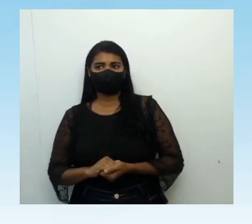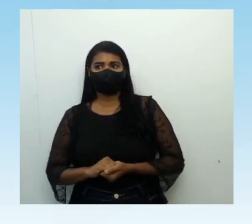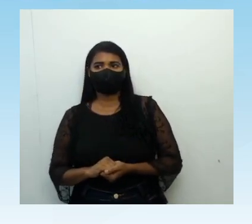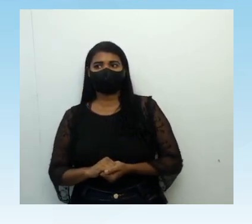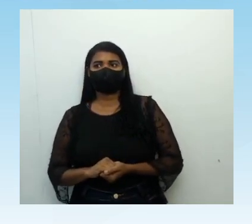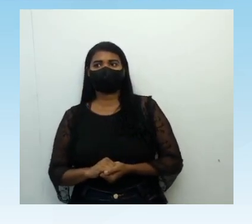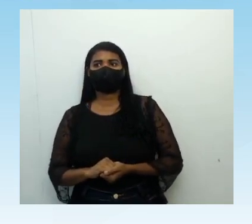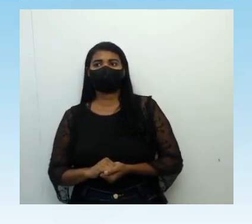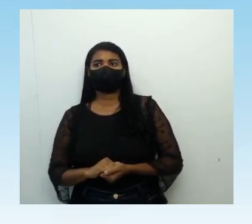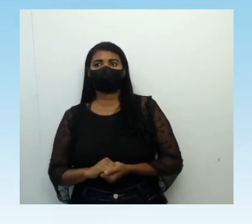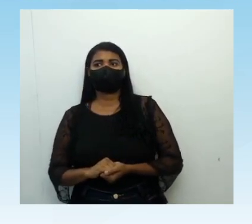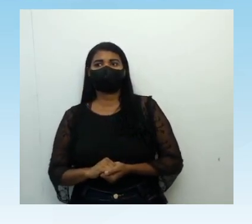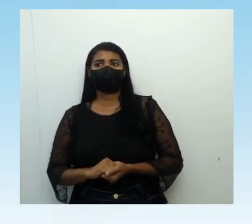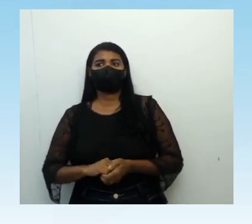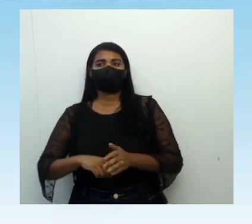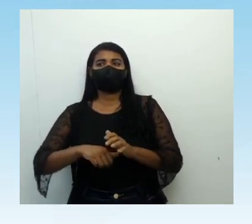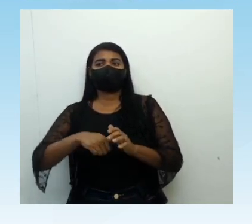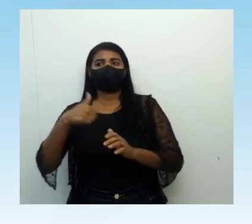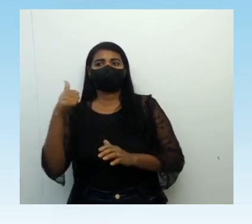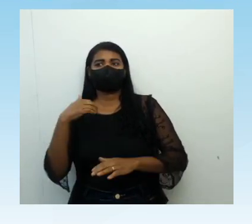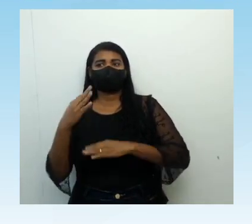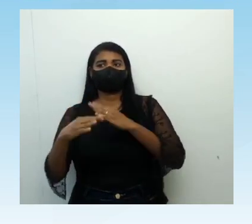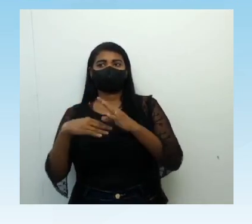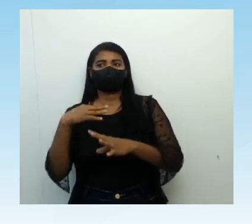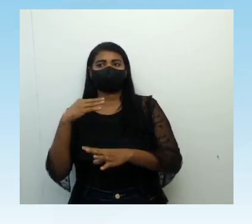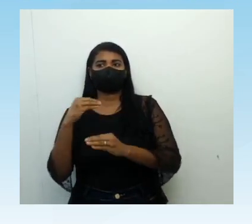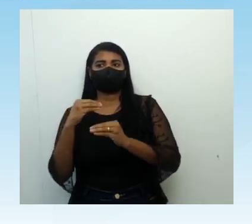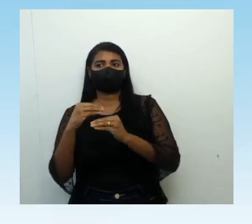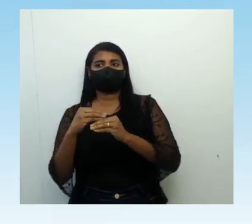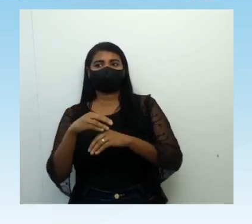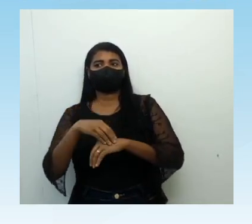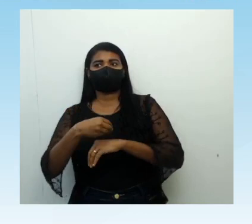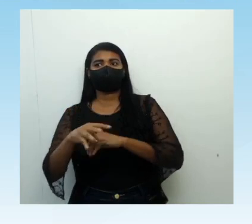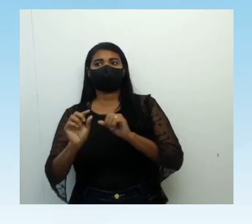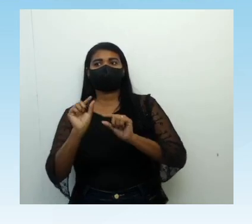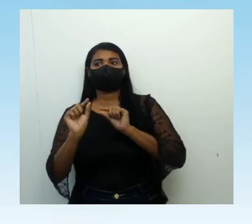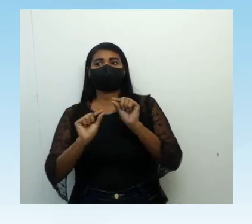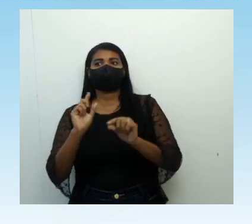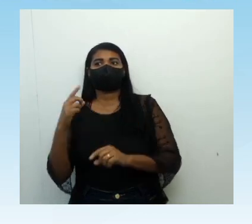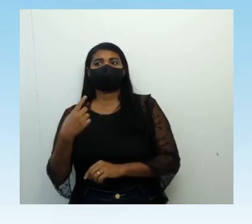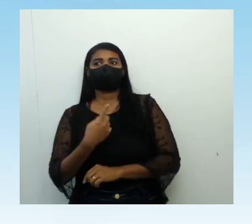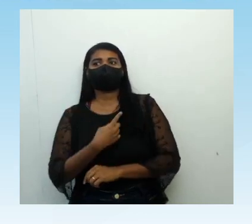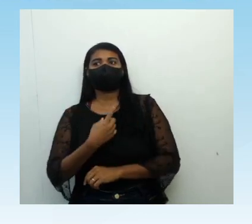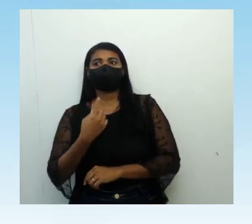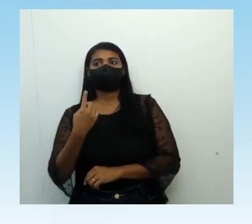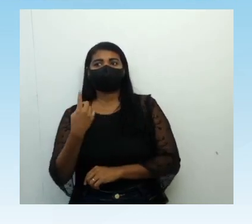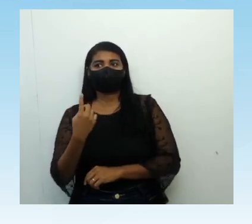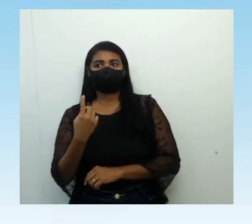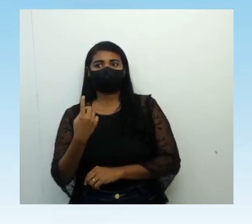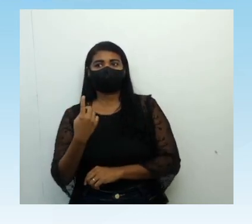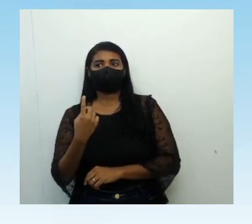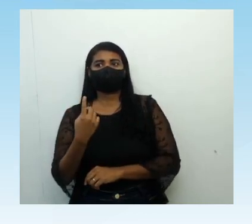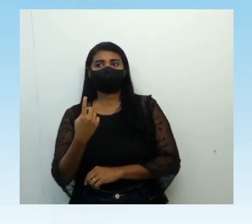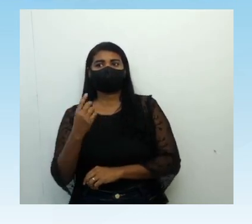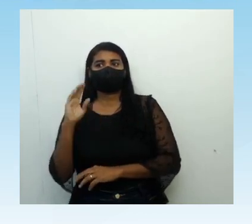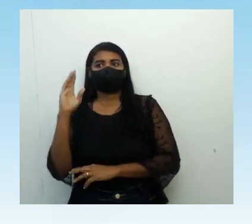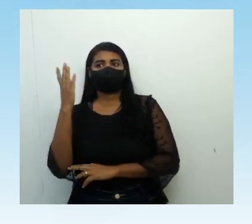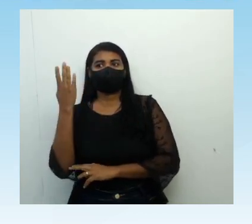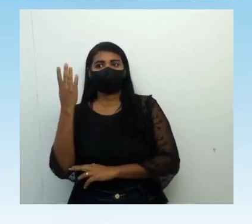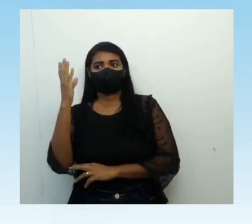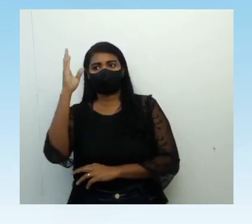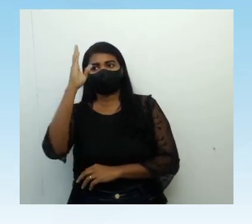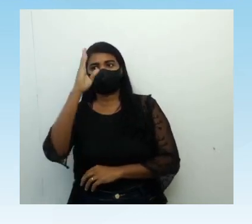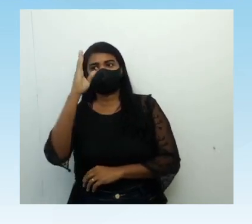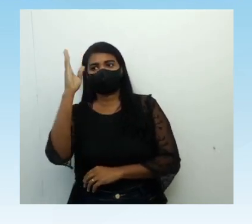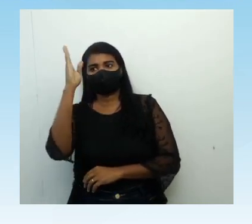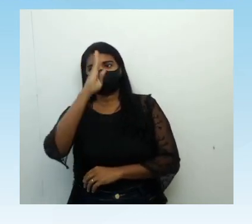litoral, onde primeiramente desenvolveu uma extensa exploração de quê? O nosso primeiro produto que foi explorado foi o pau-brasil,